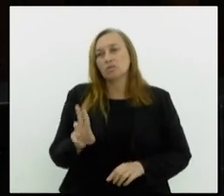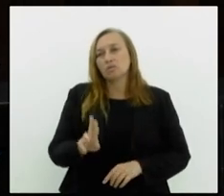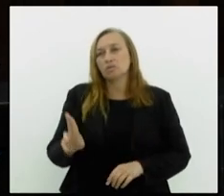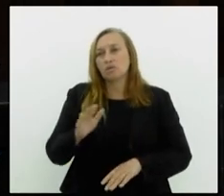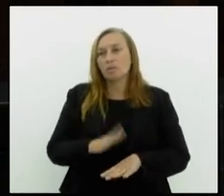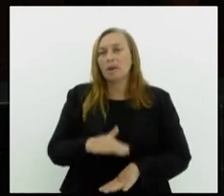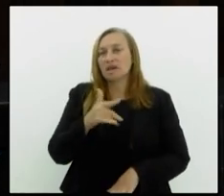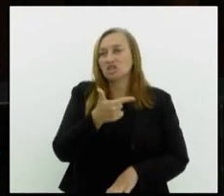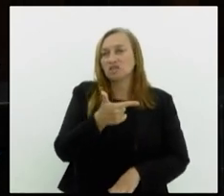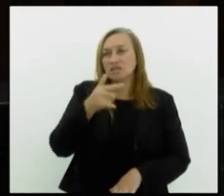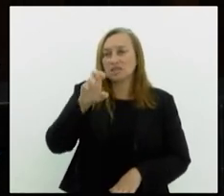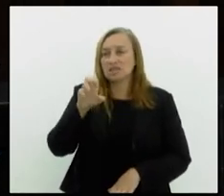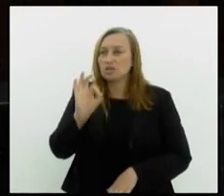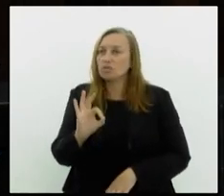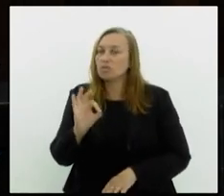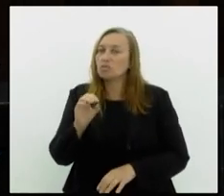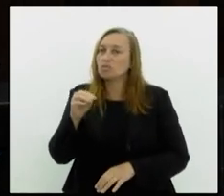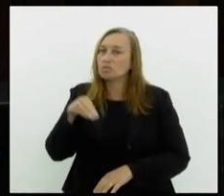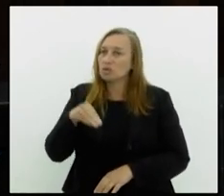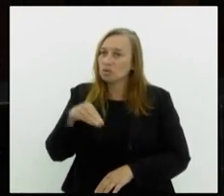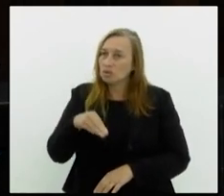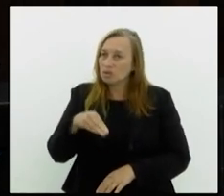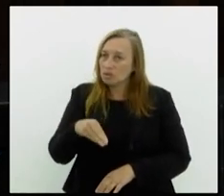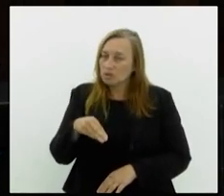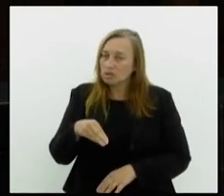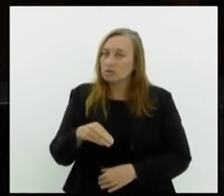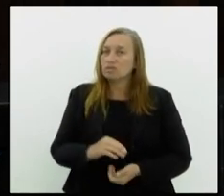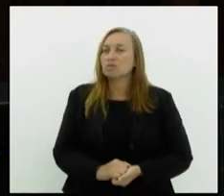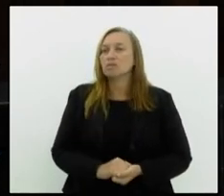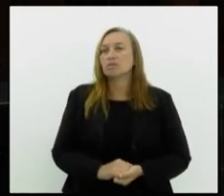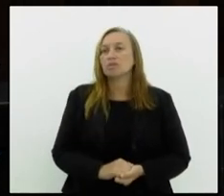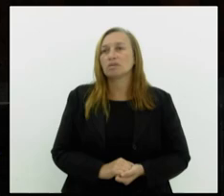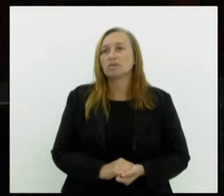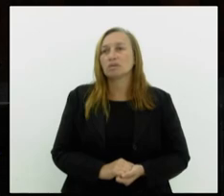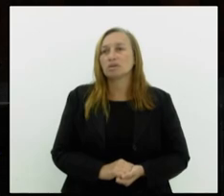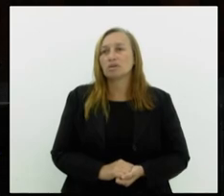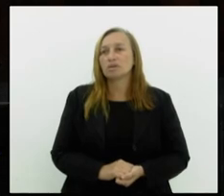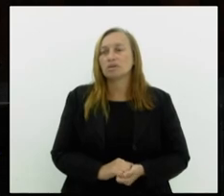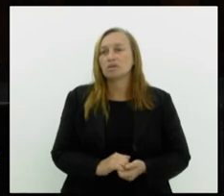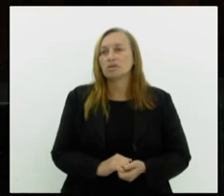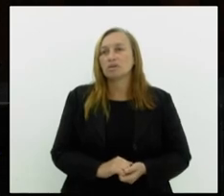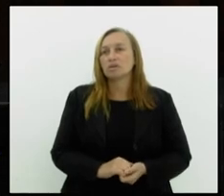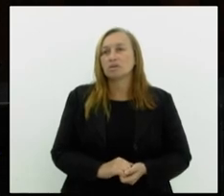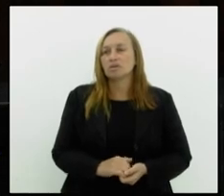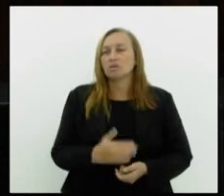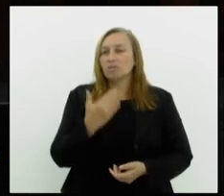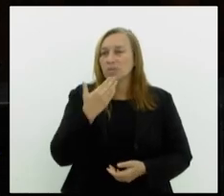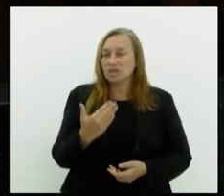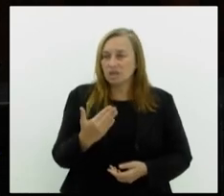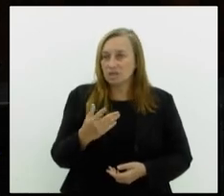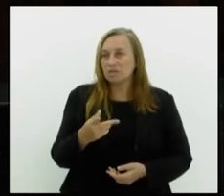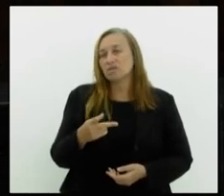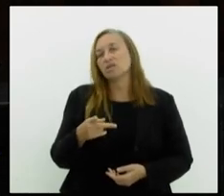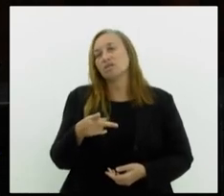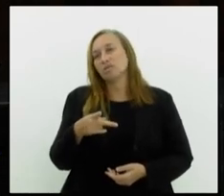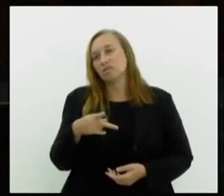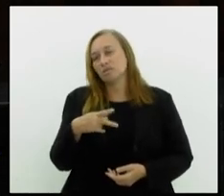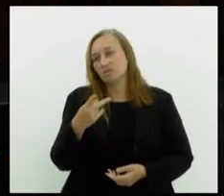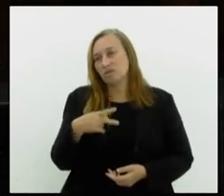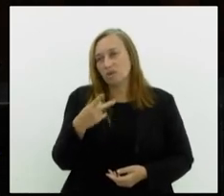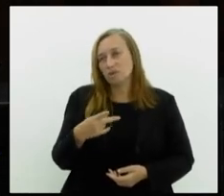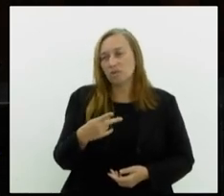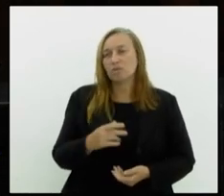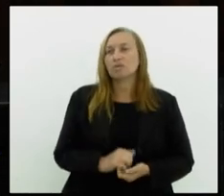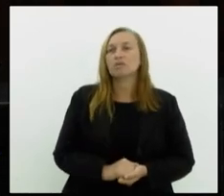25 minutos antirregimentalmente numa parte que fez a minha fala e a fala do deputado